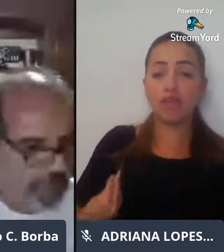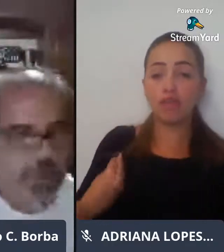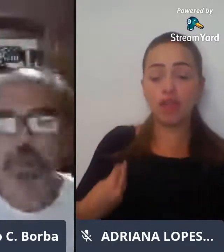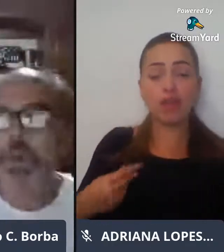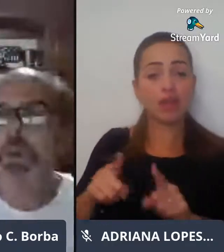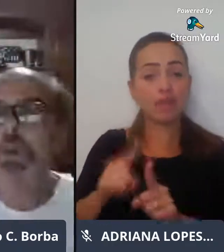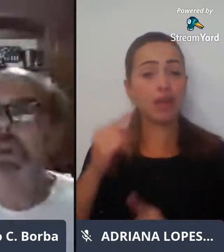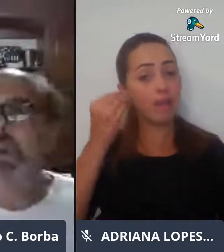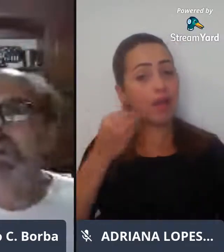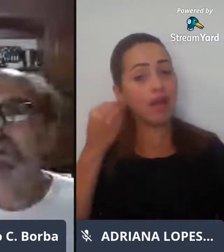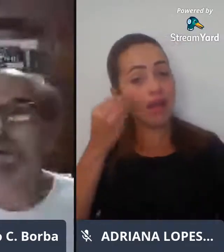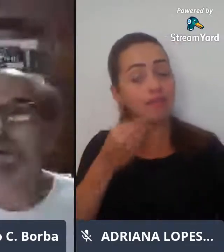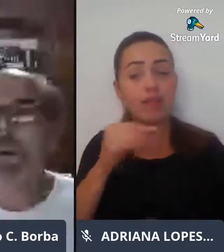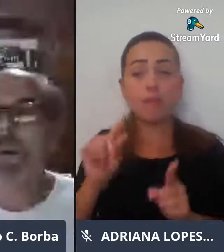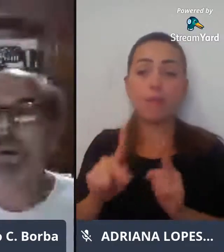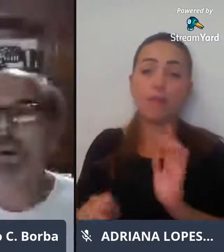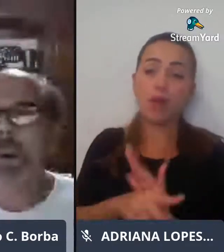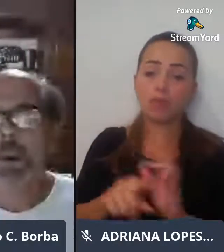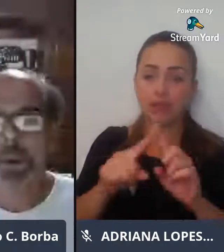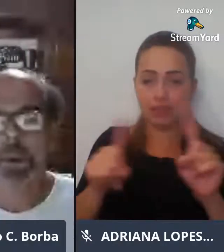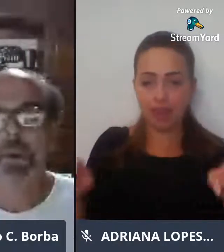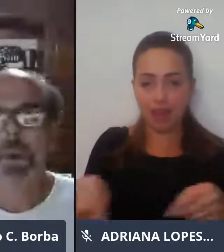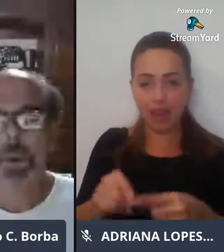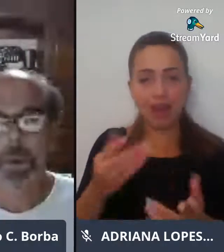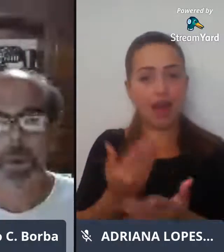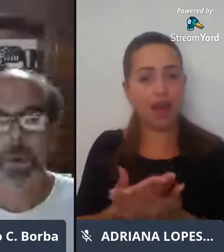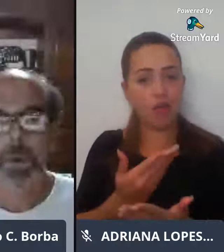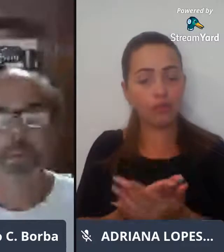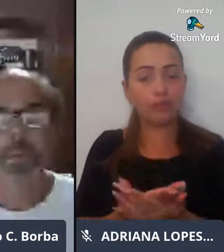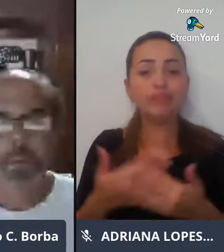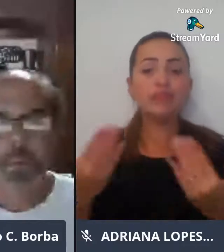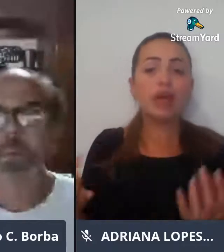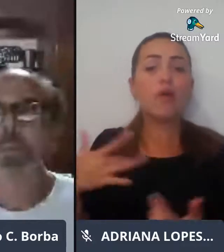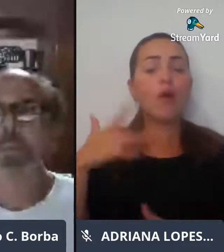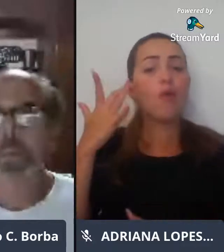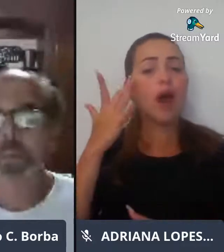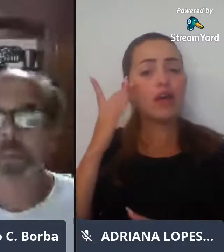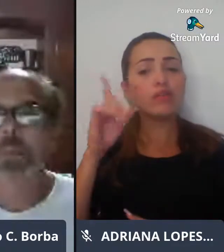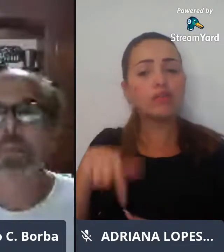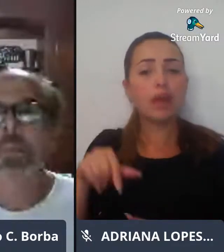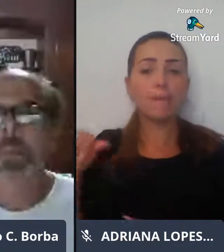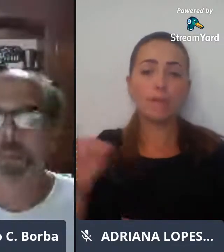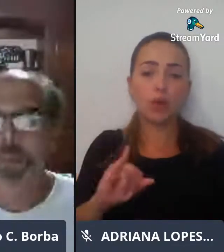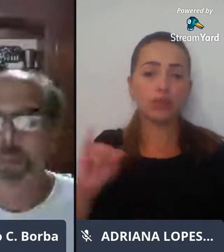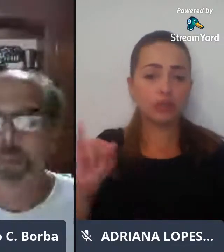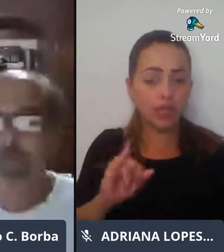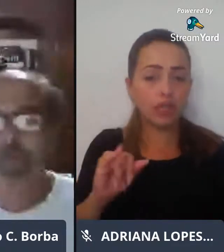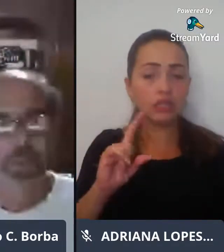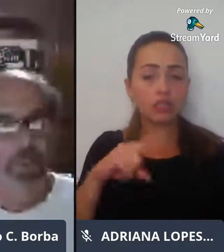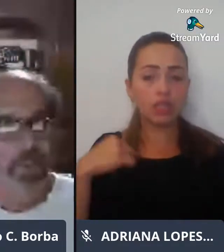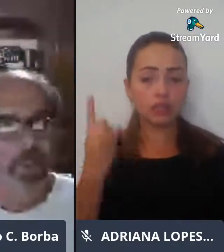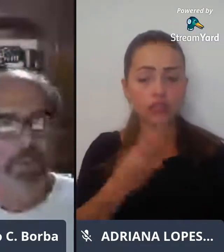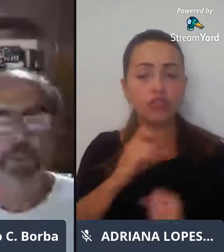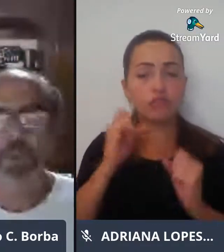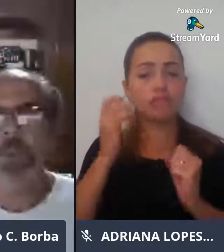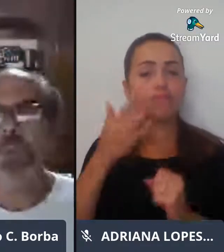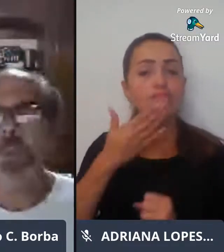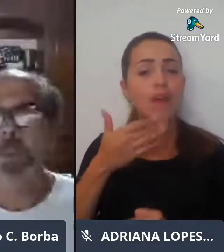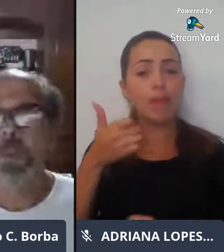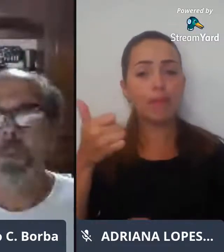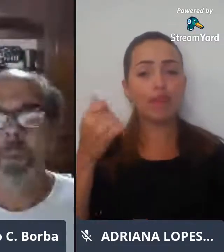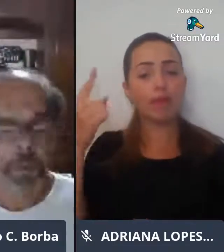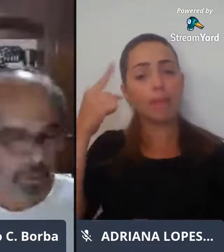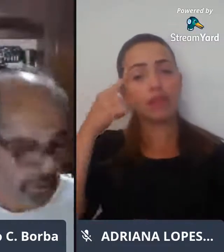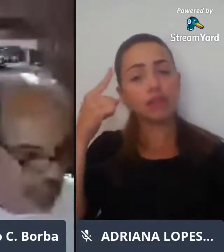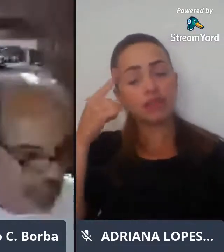experiência da sala de aula. Então, acho que isso é um ponto que é importante e que eu acho que vale a pena a gente pensar